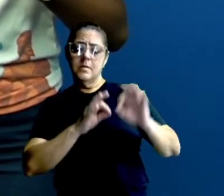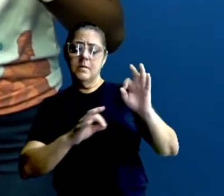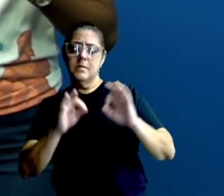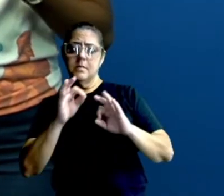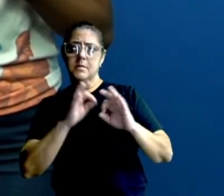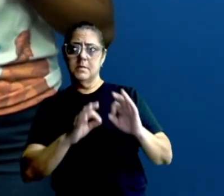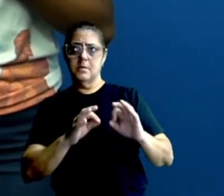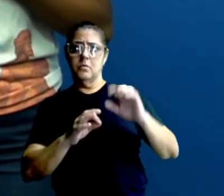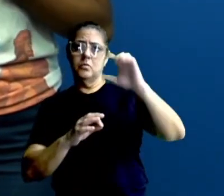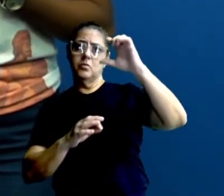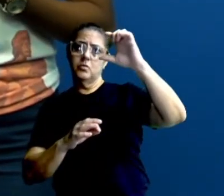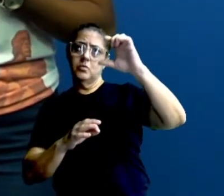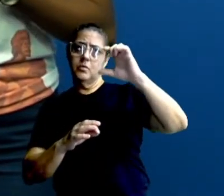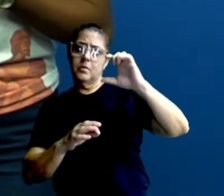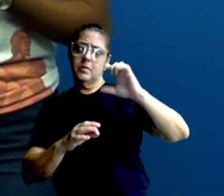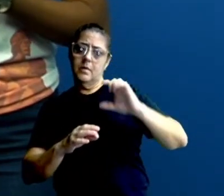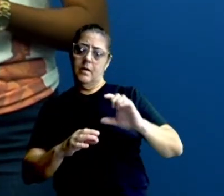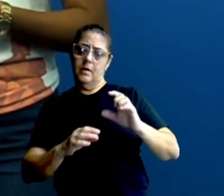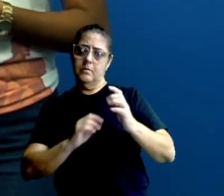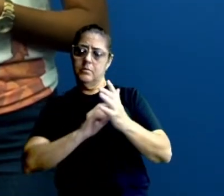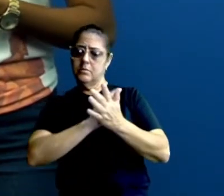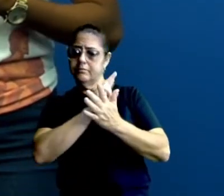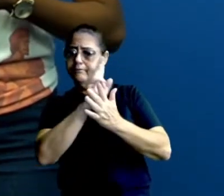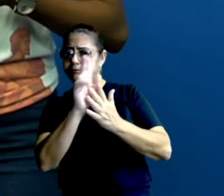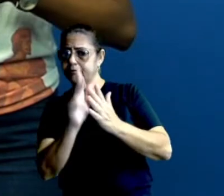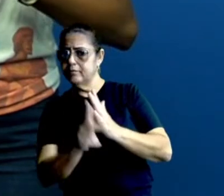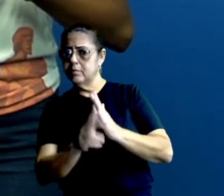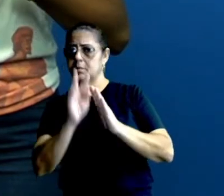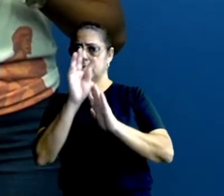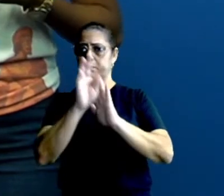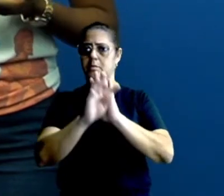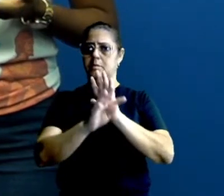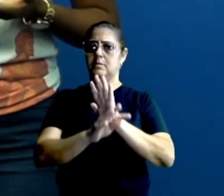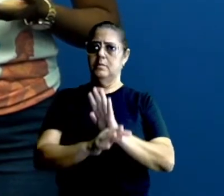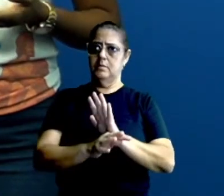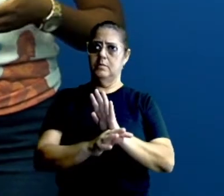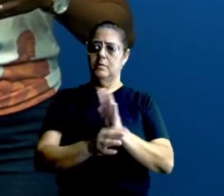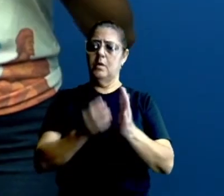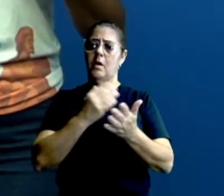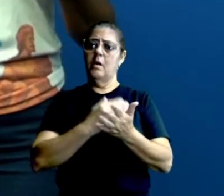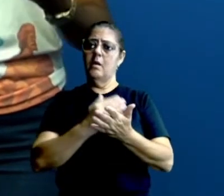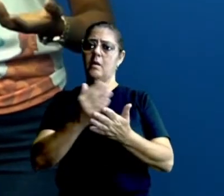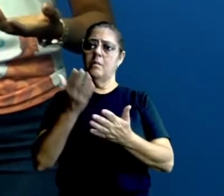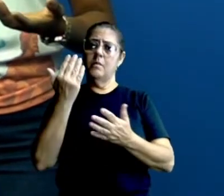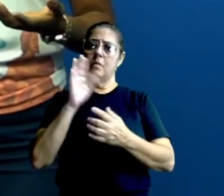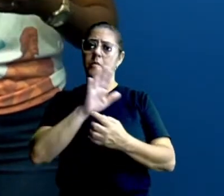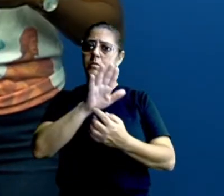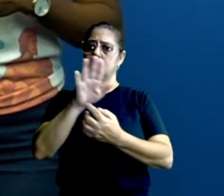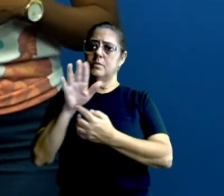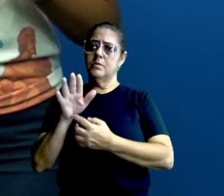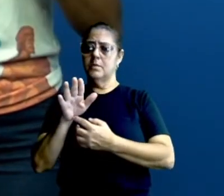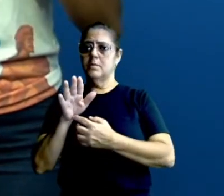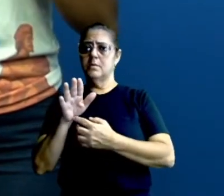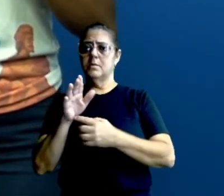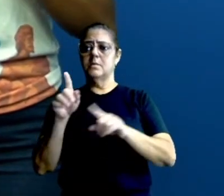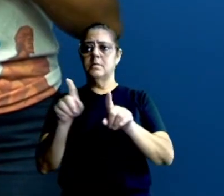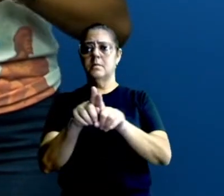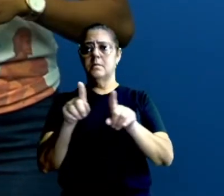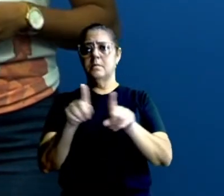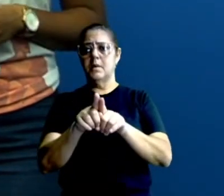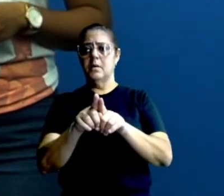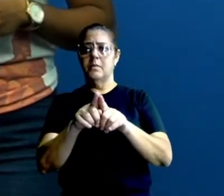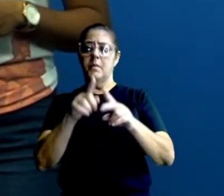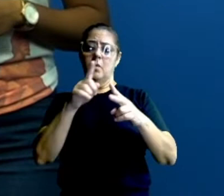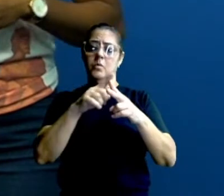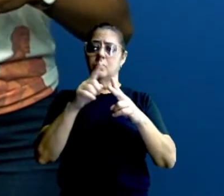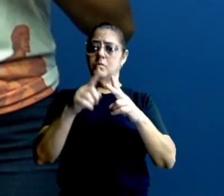parágrafos dentro dos diversos tipos de texto Então como eu falei para vocês no início e eu mostrei também as imagens dos